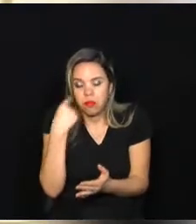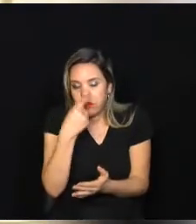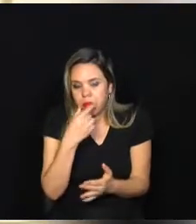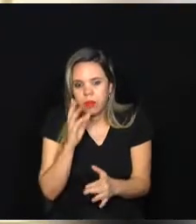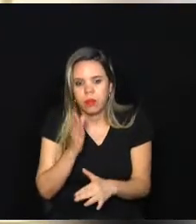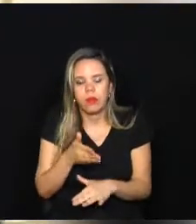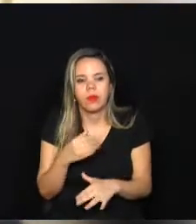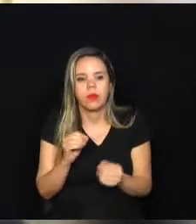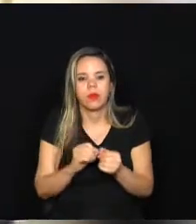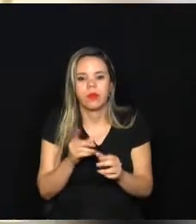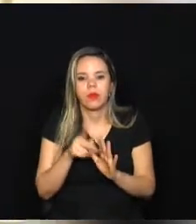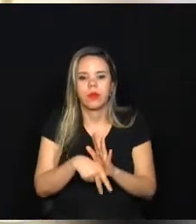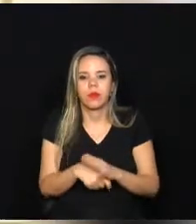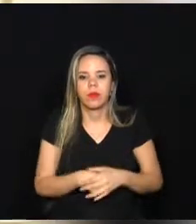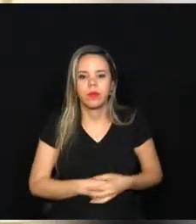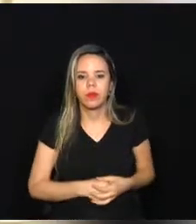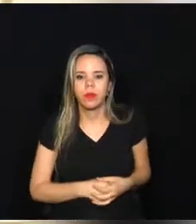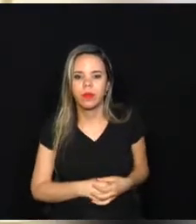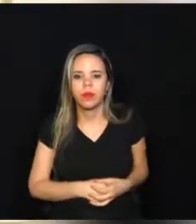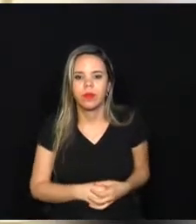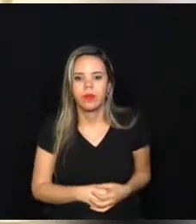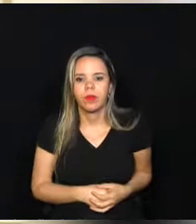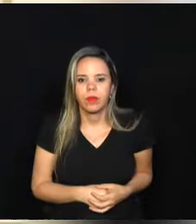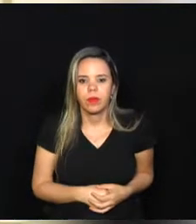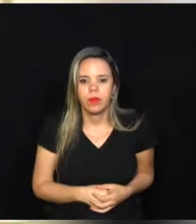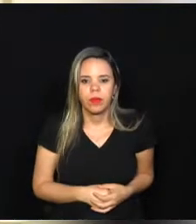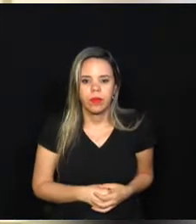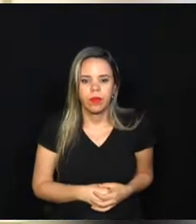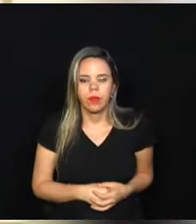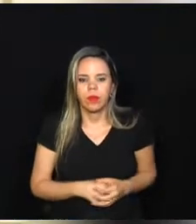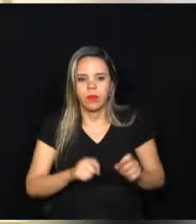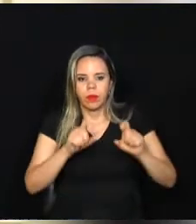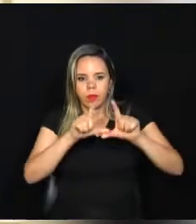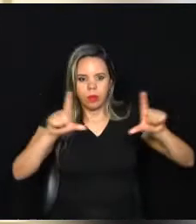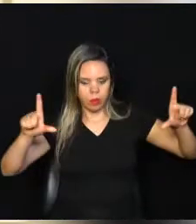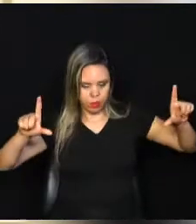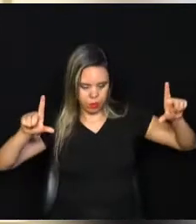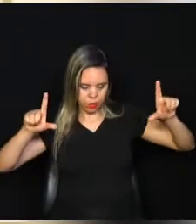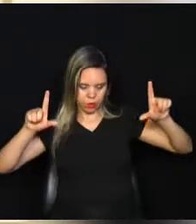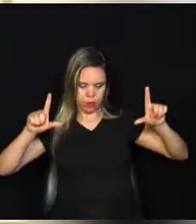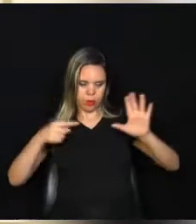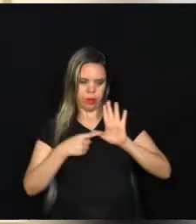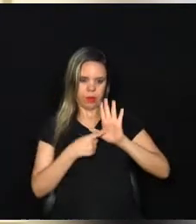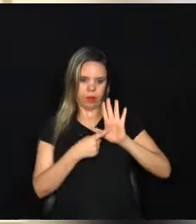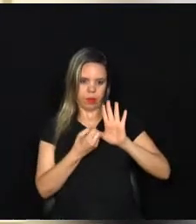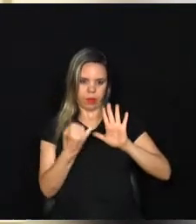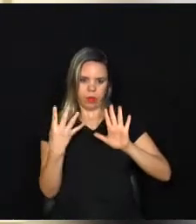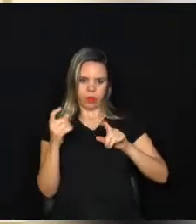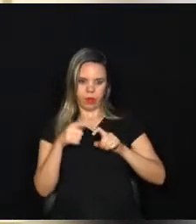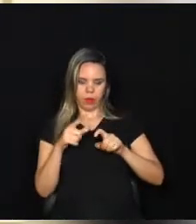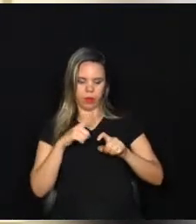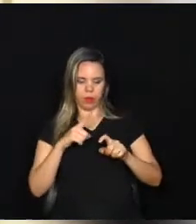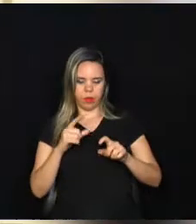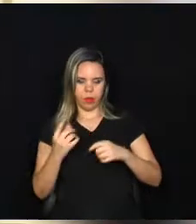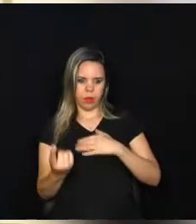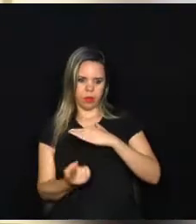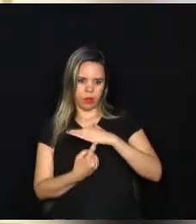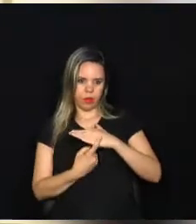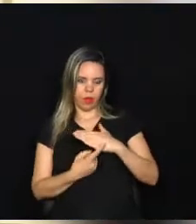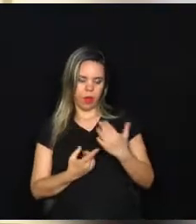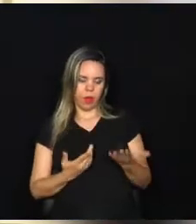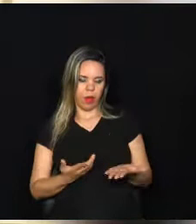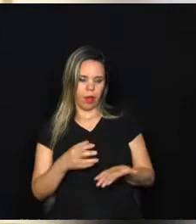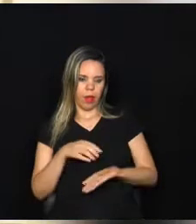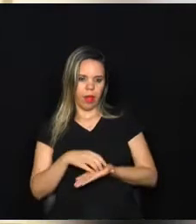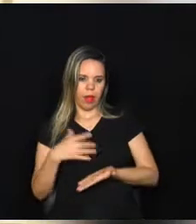nós fizemos esse projeto para que fique escrito nas recepções desses respectivos postos de saúde